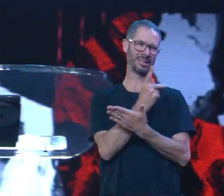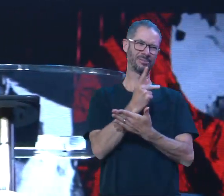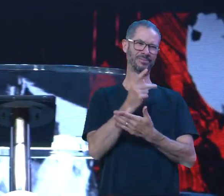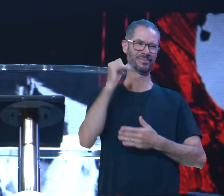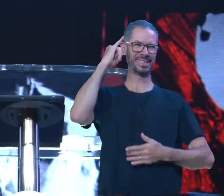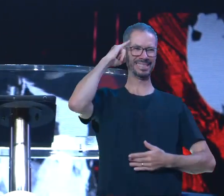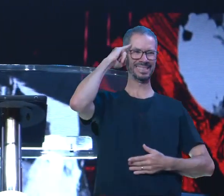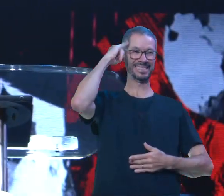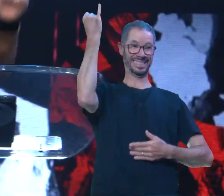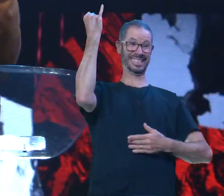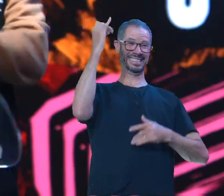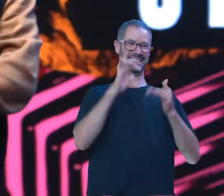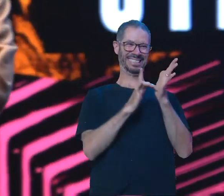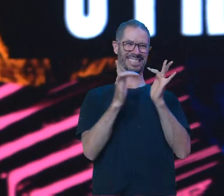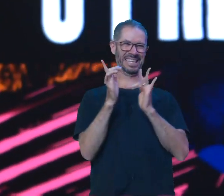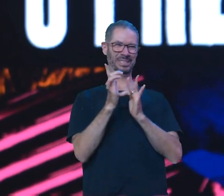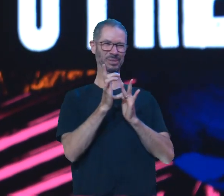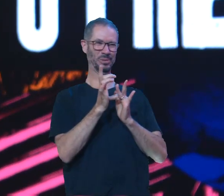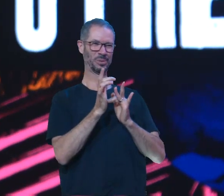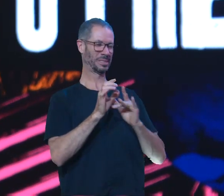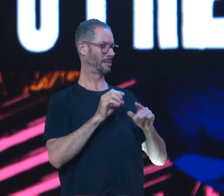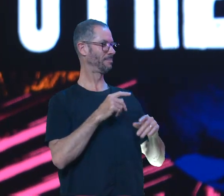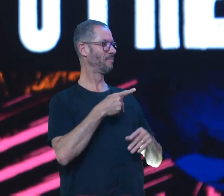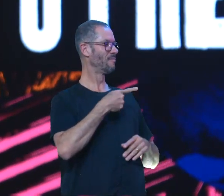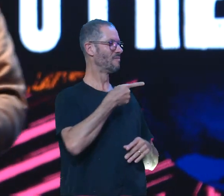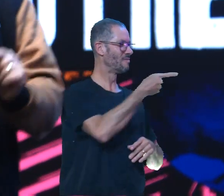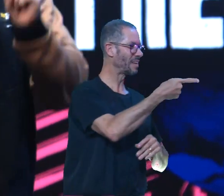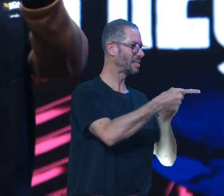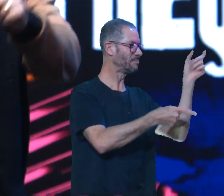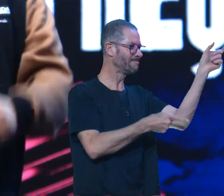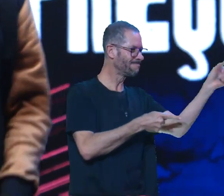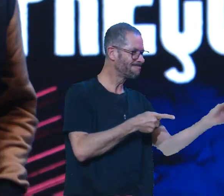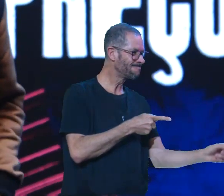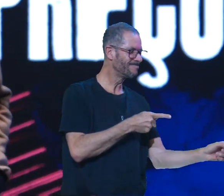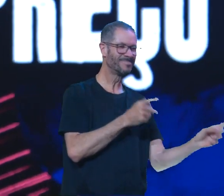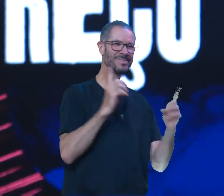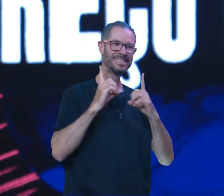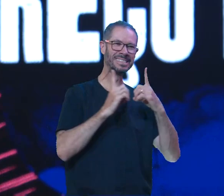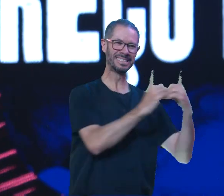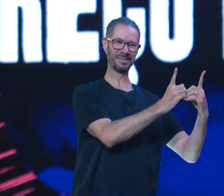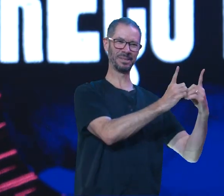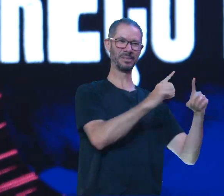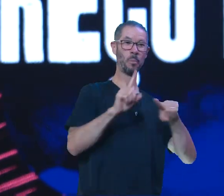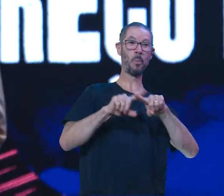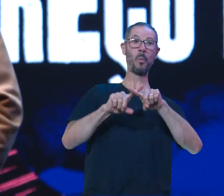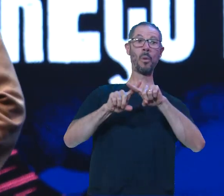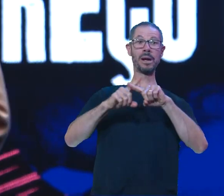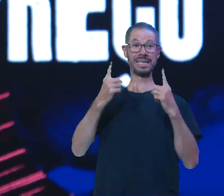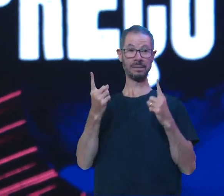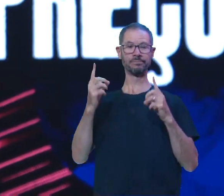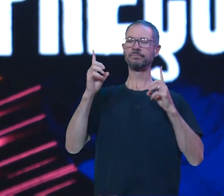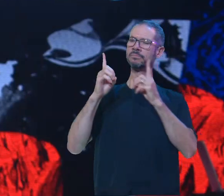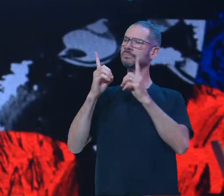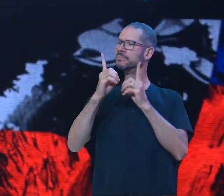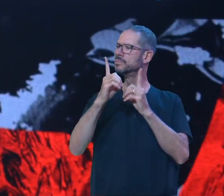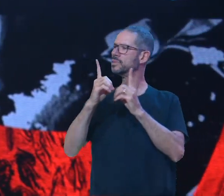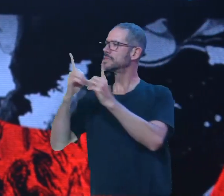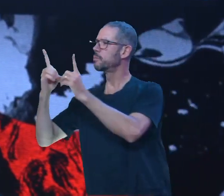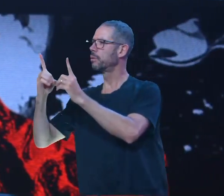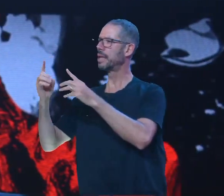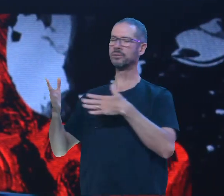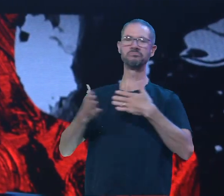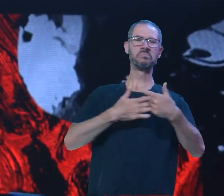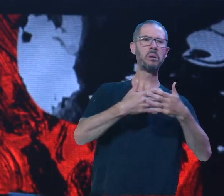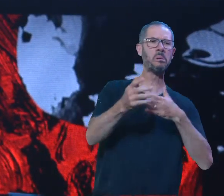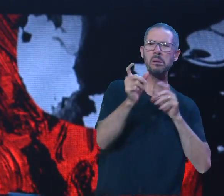era a mensagem que Jesus estava trazendo com relação ao preço do discipulado. Por quê? O discipulado do Senhor Jesus não é para qualquer